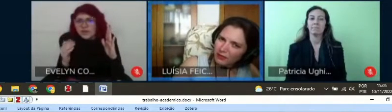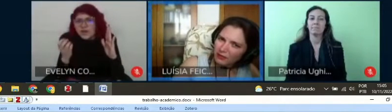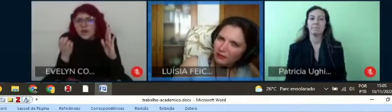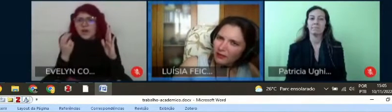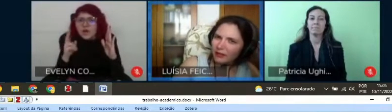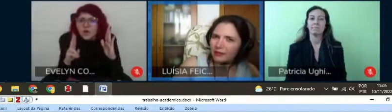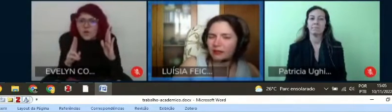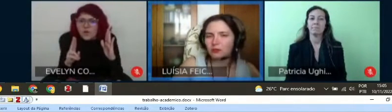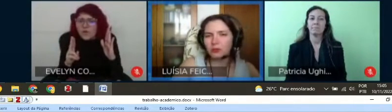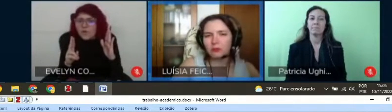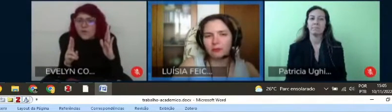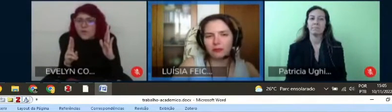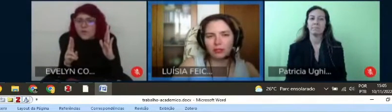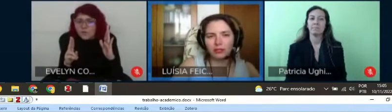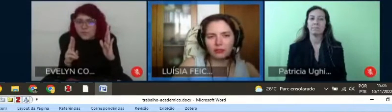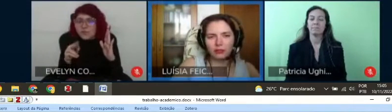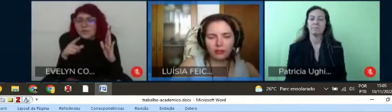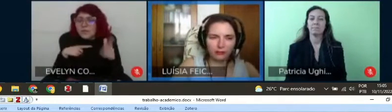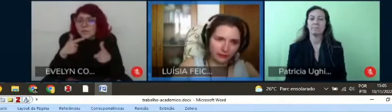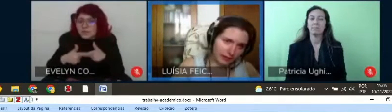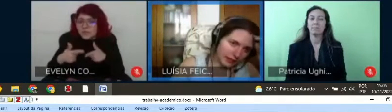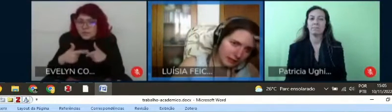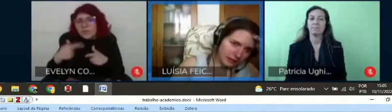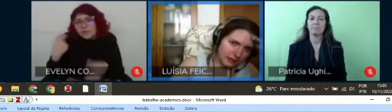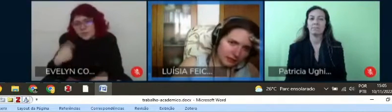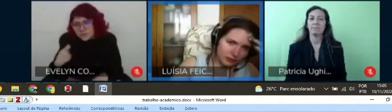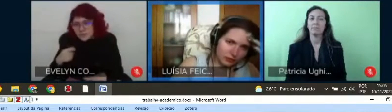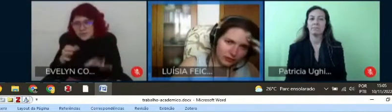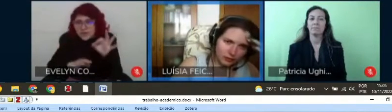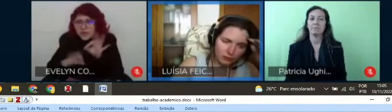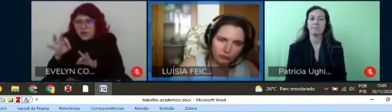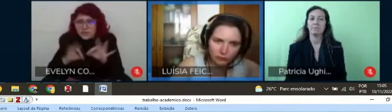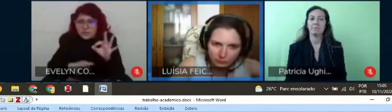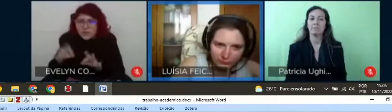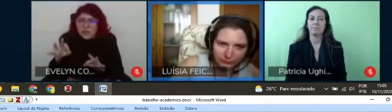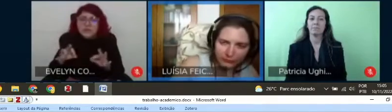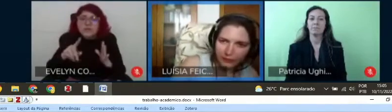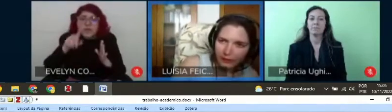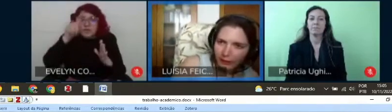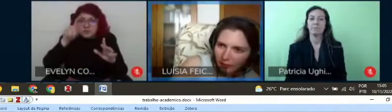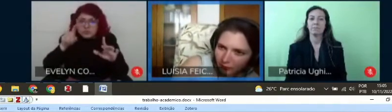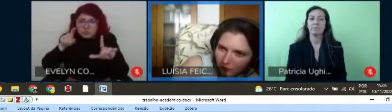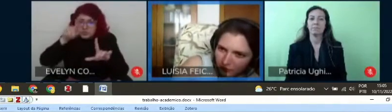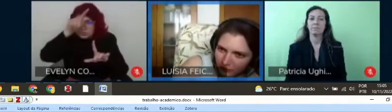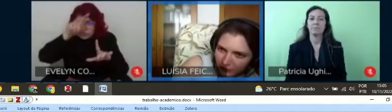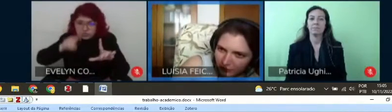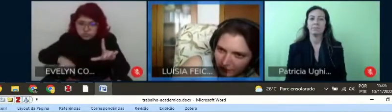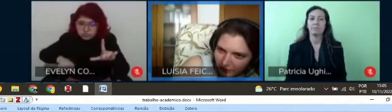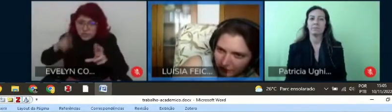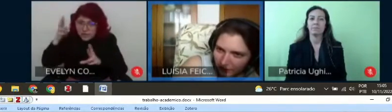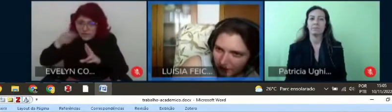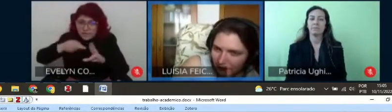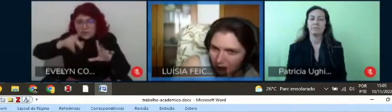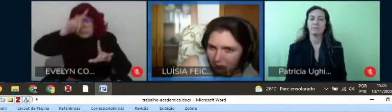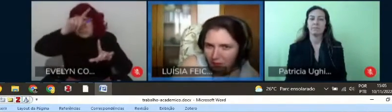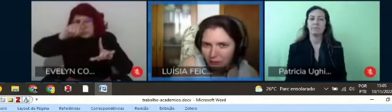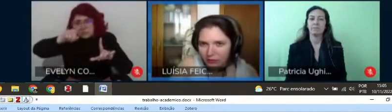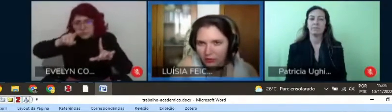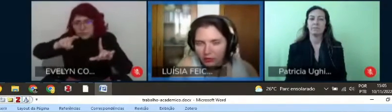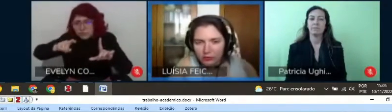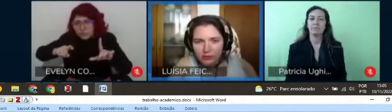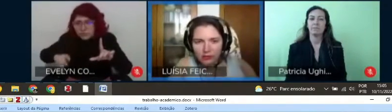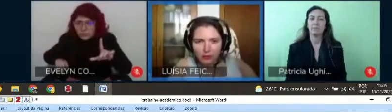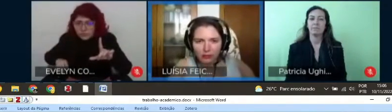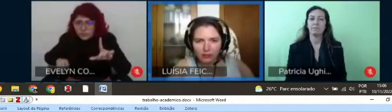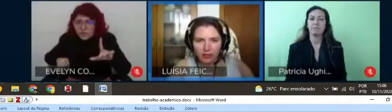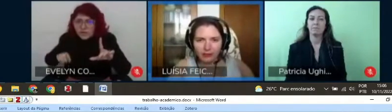com espaço entre, daí ele está com um problema. Então, o que a gente tem que fazer? Seleciona tudo e depois vem aqui nessa opção